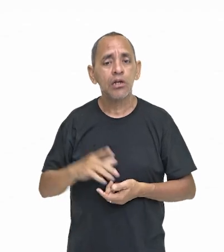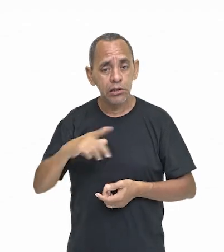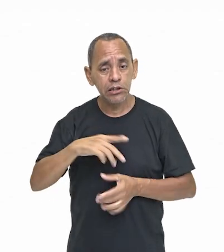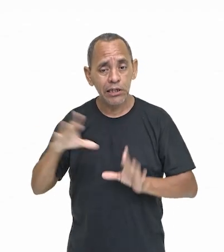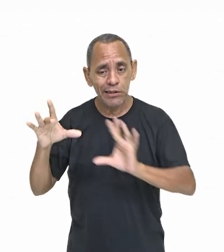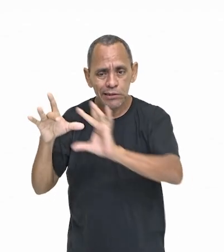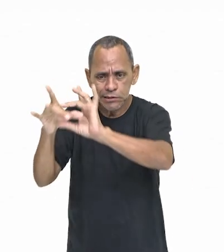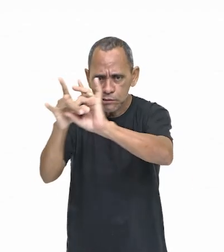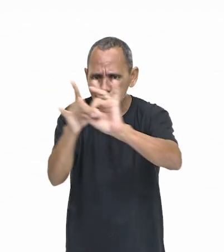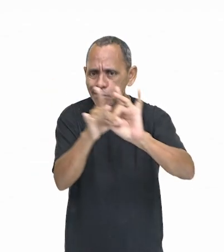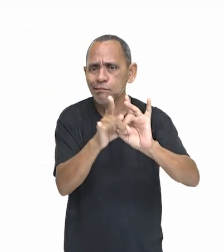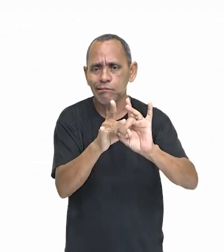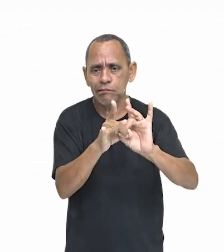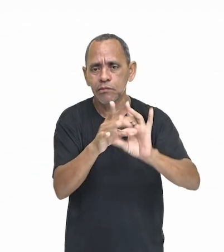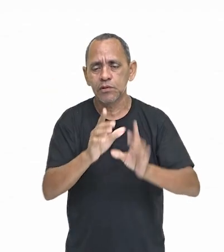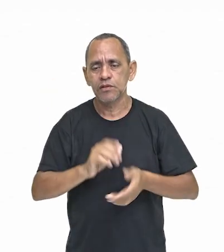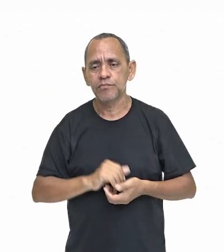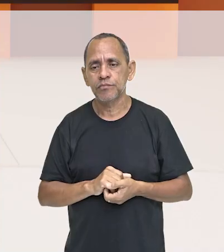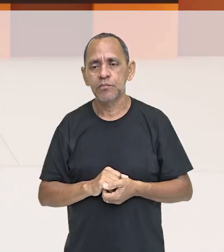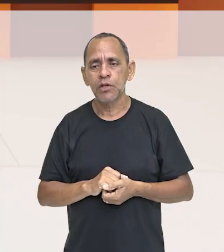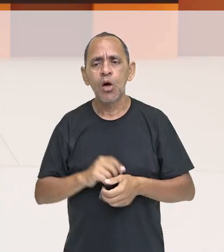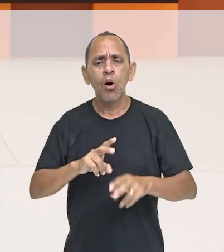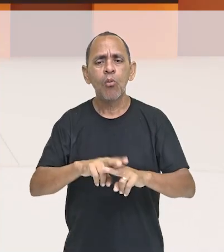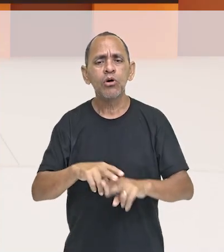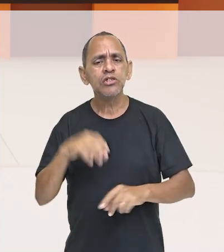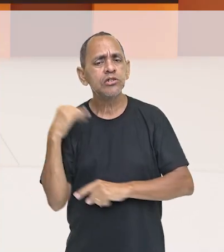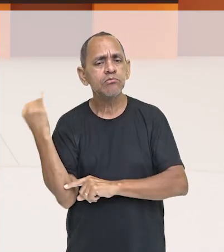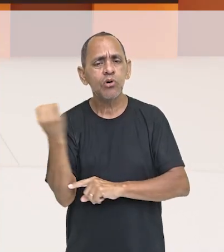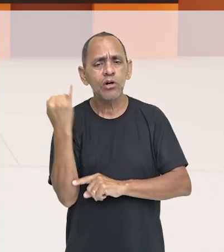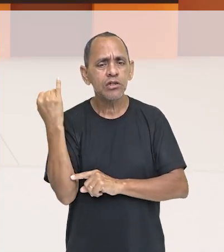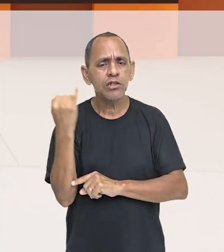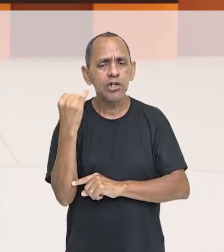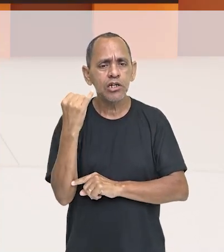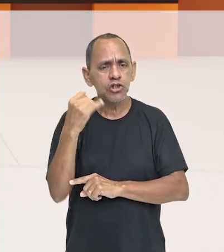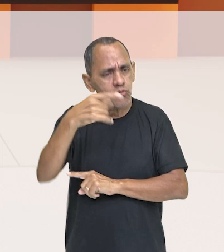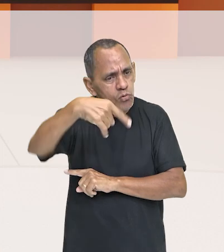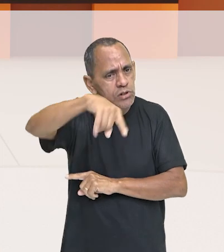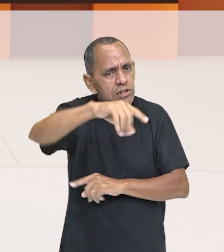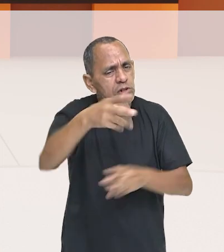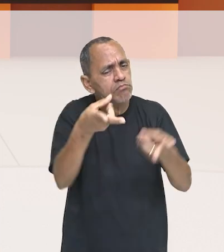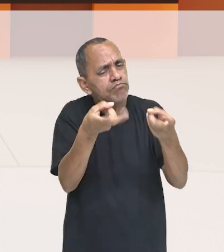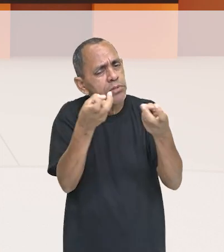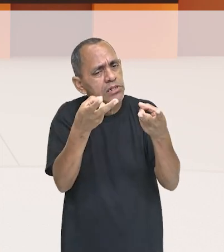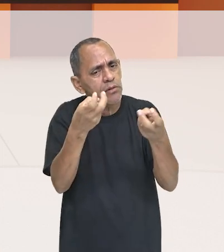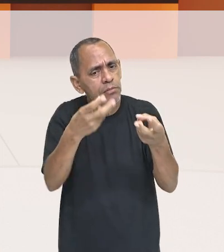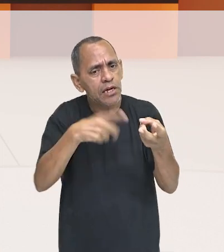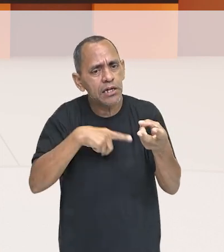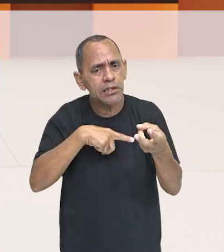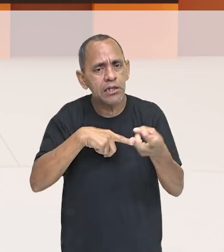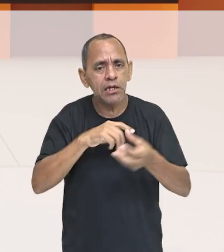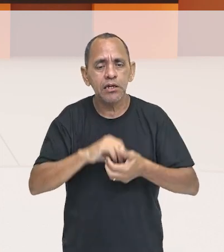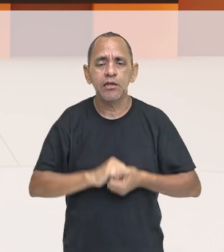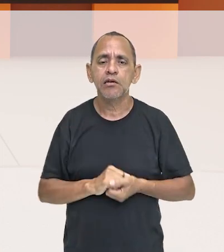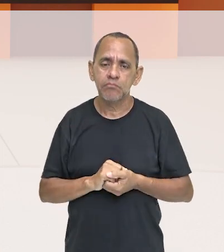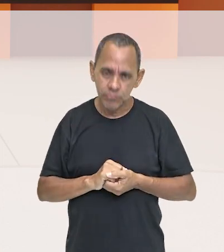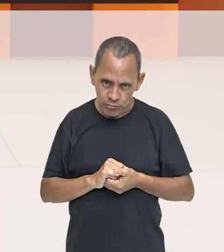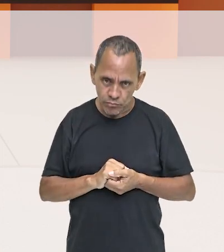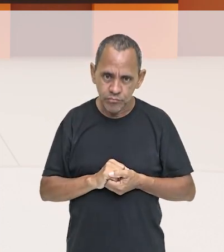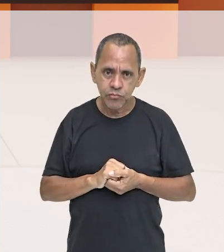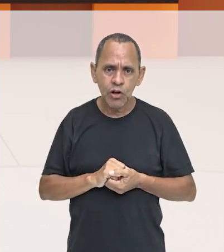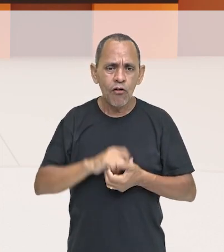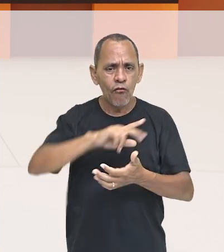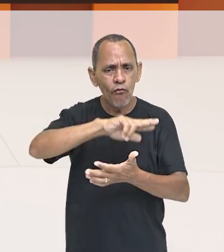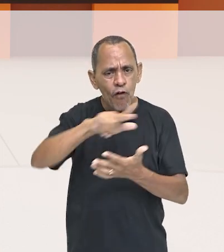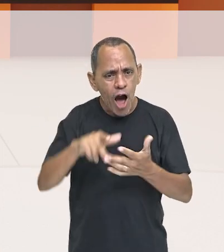si. Por isso que é importante você ter esta percepção de que existe todo um quadro religioso